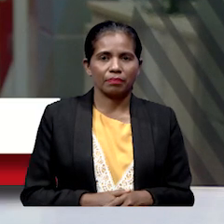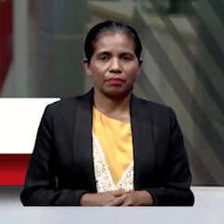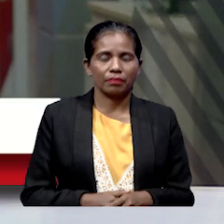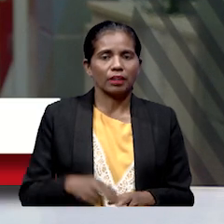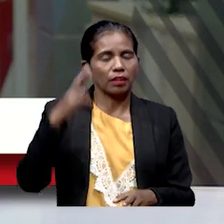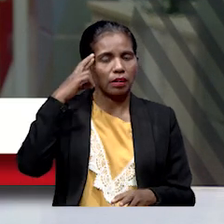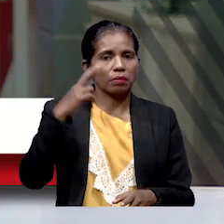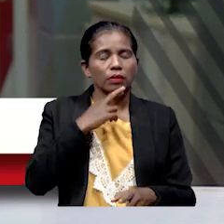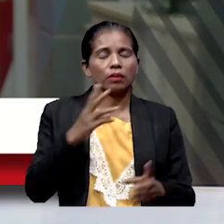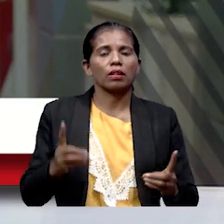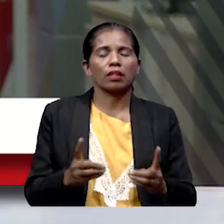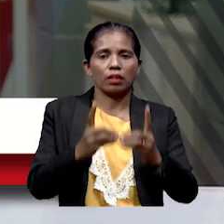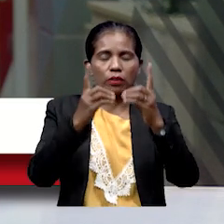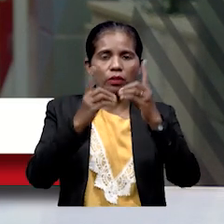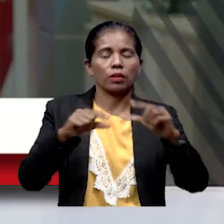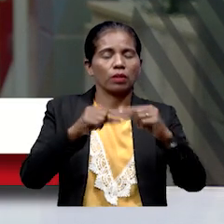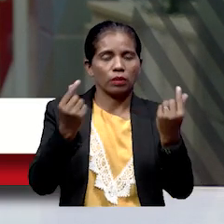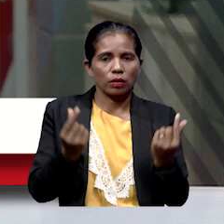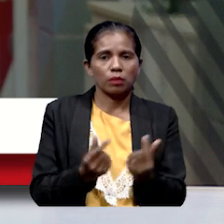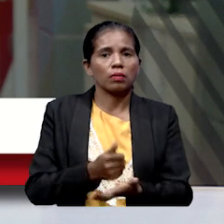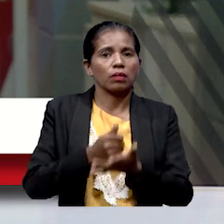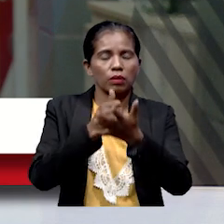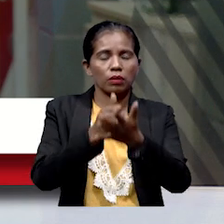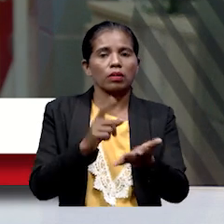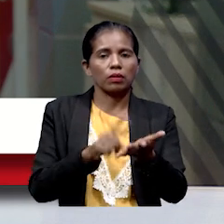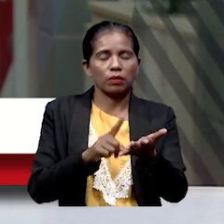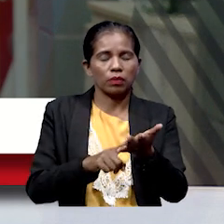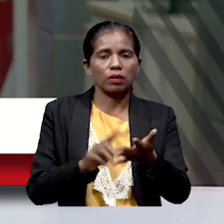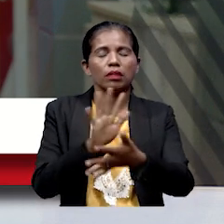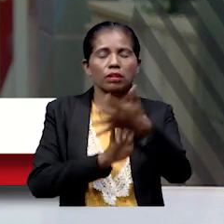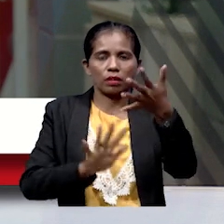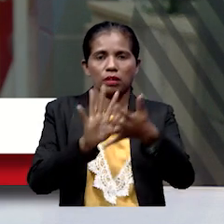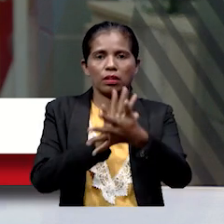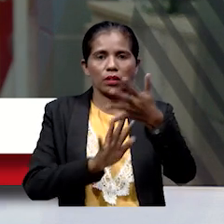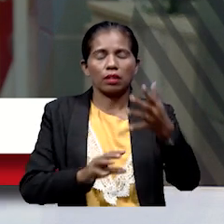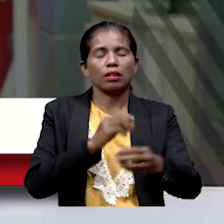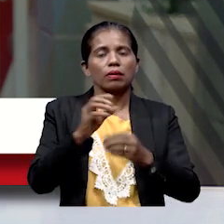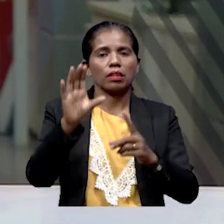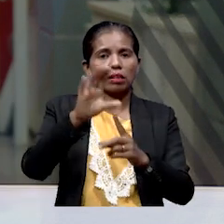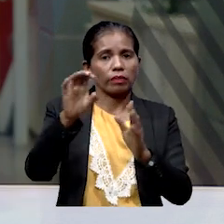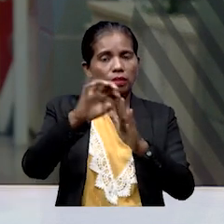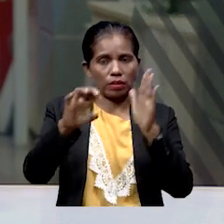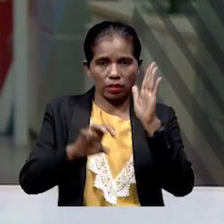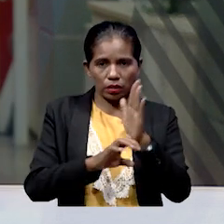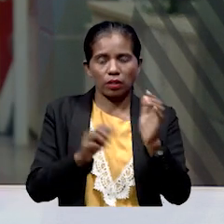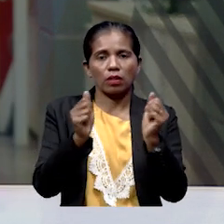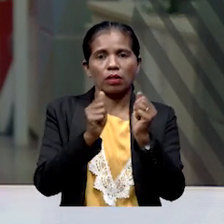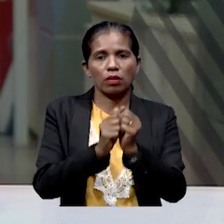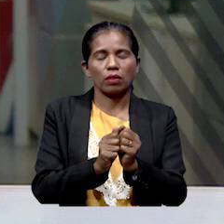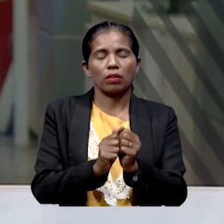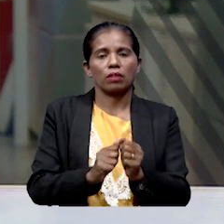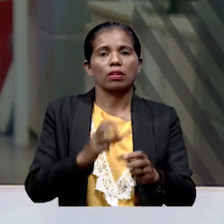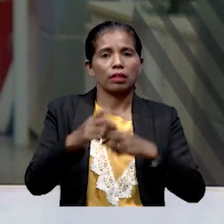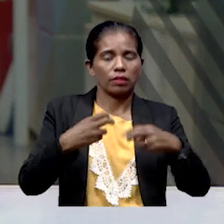Ramos Horta assora o líder plataforma Entendimento, onde discute cerimônia transição mandato chefe de Estado ou crise